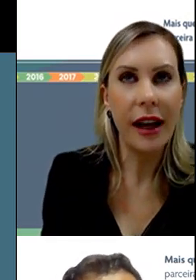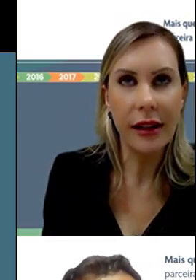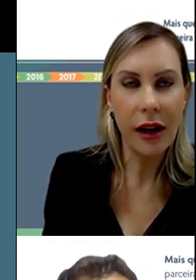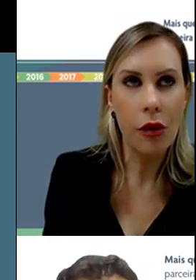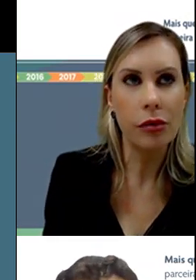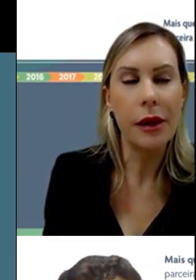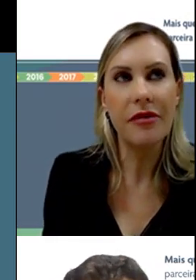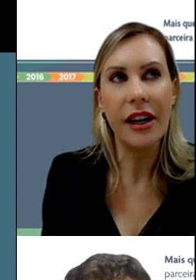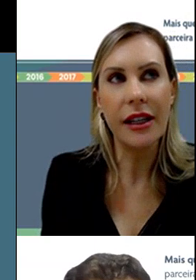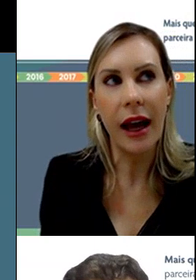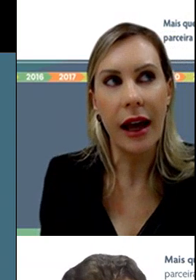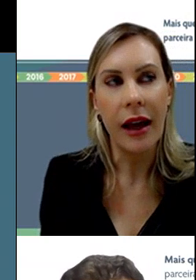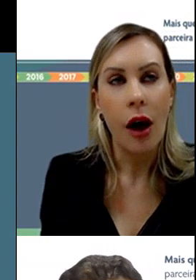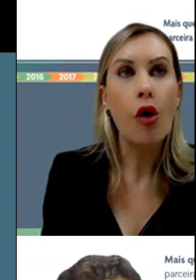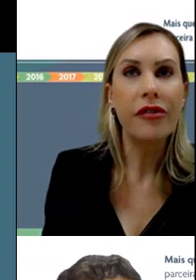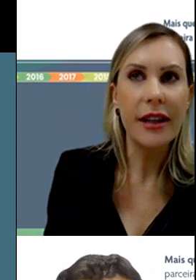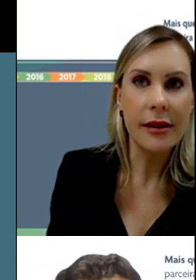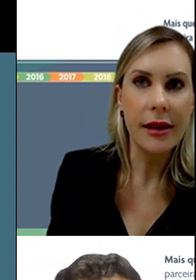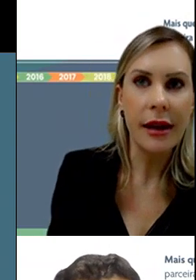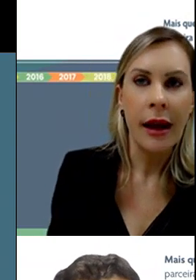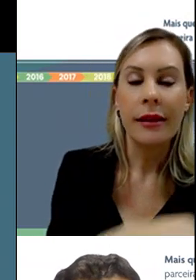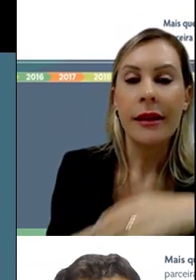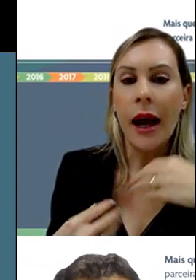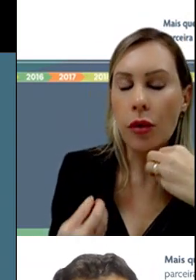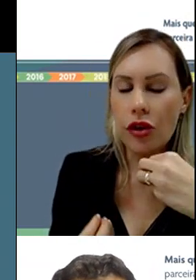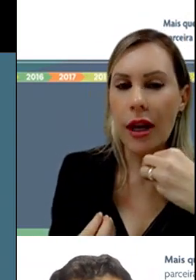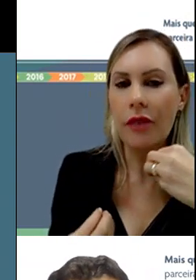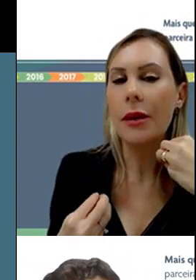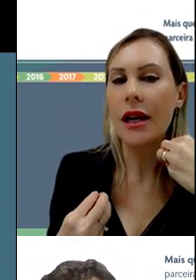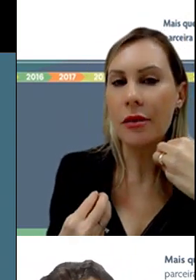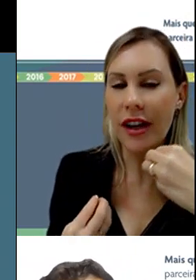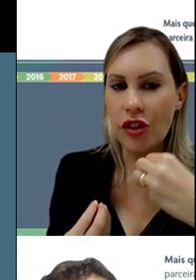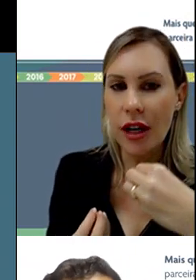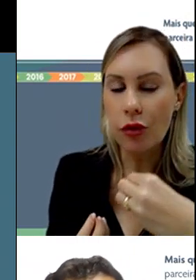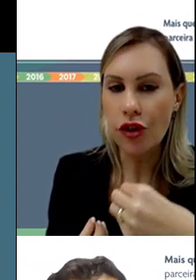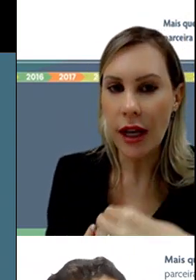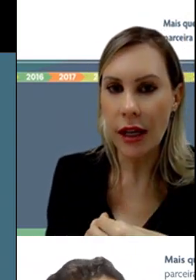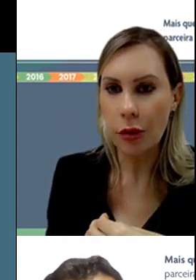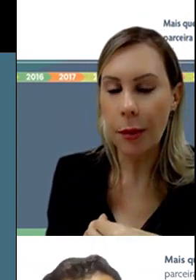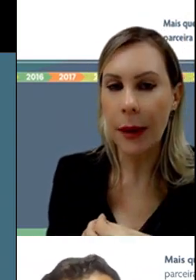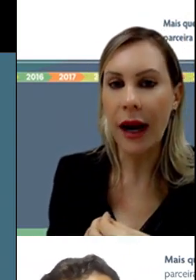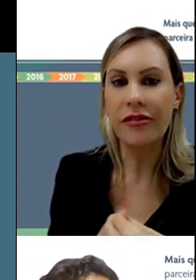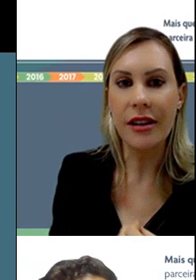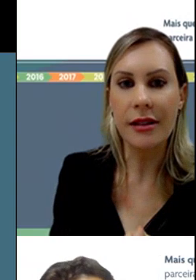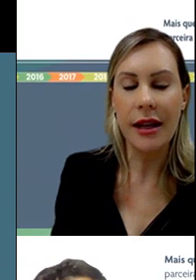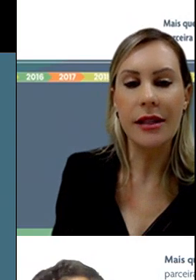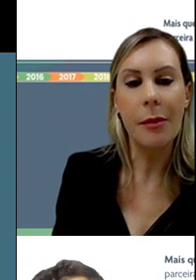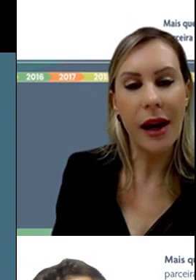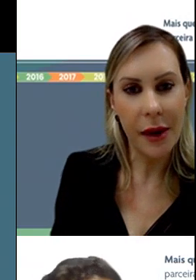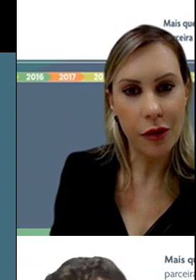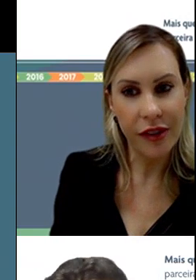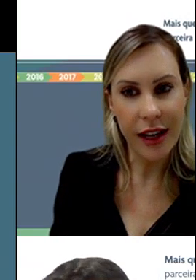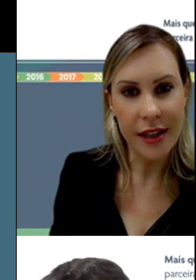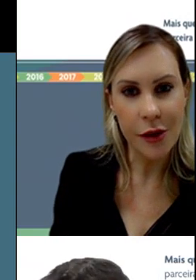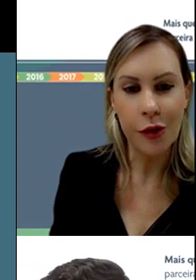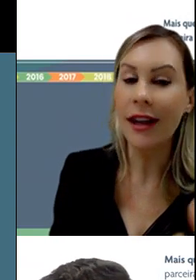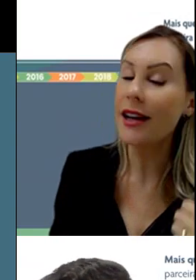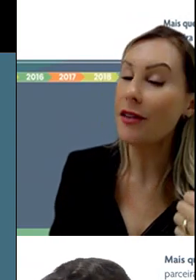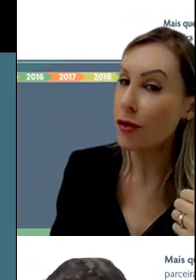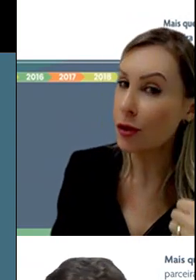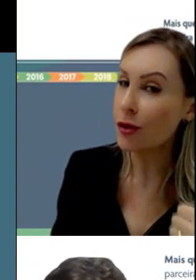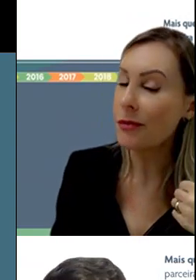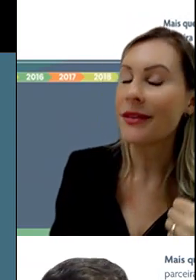tiver nada na conta, me invalidar ou falecer, da onde é que a Funpresp vai tirar o dinheiro para fazer esse pagamento